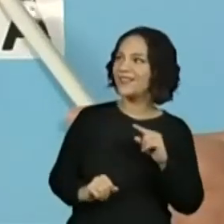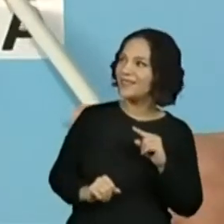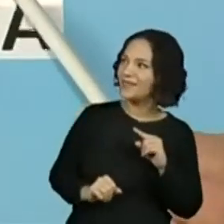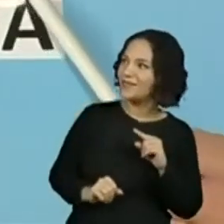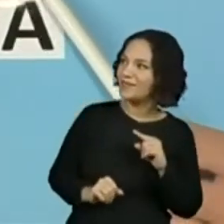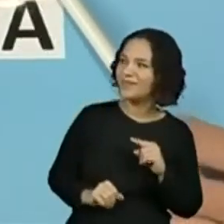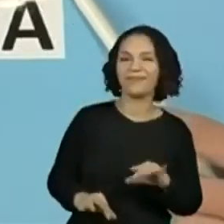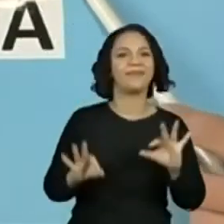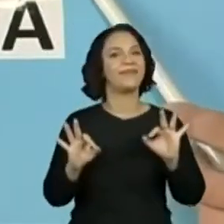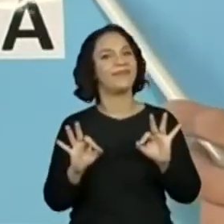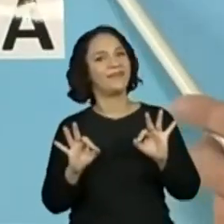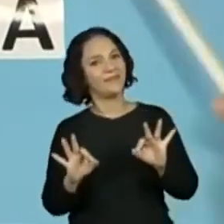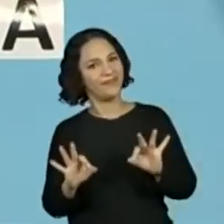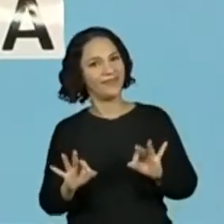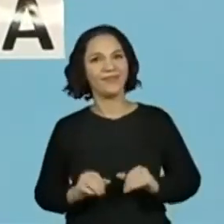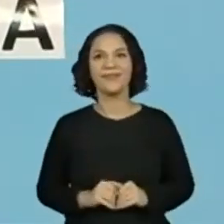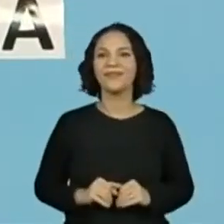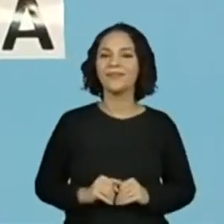Oliveira. Ra.